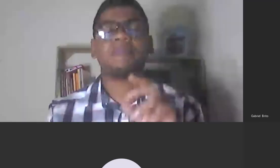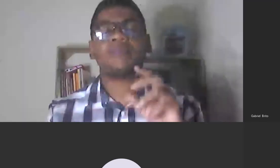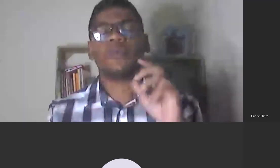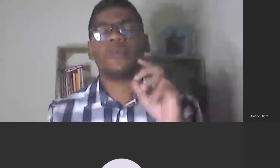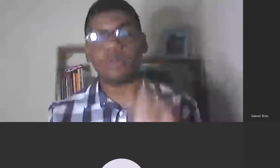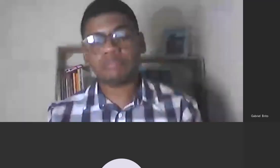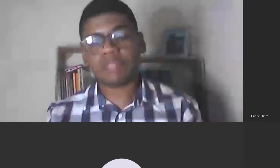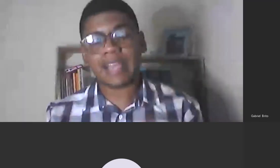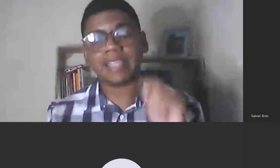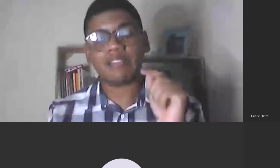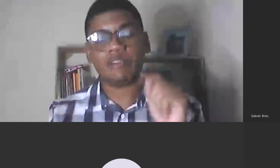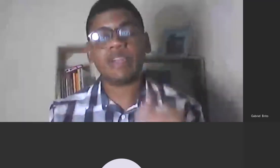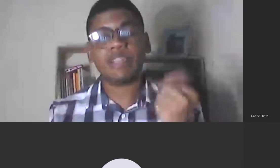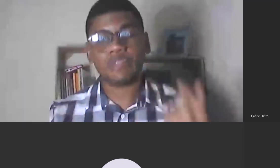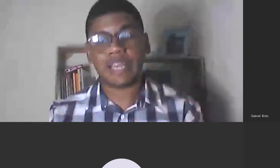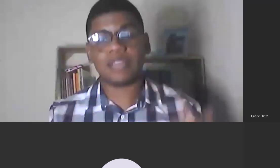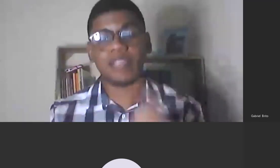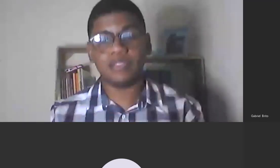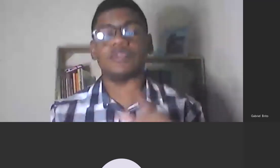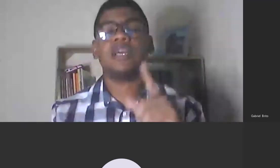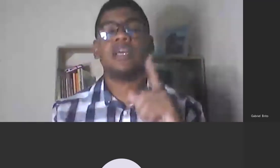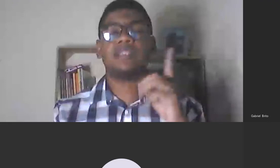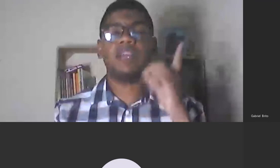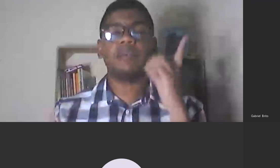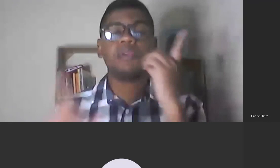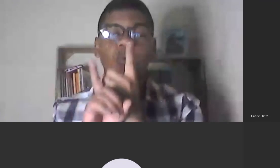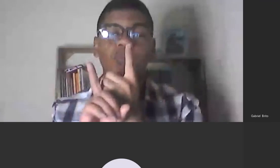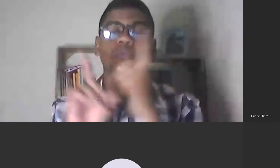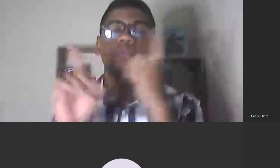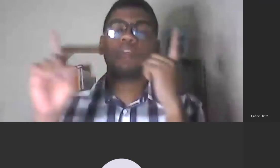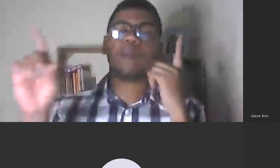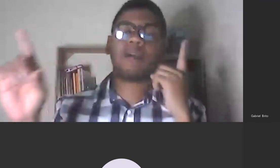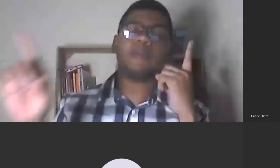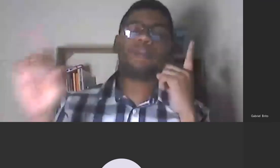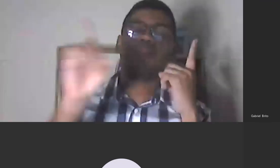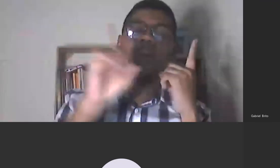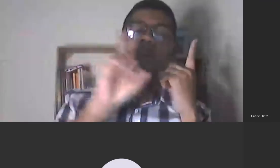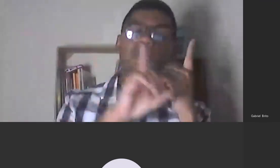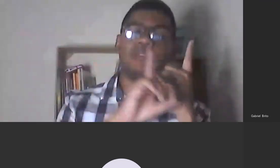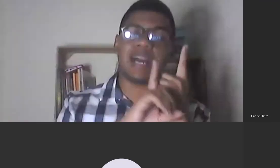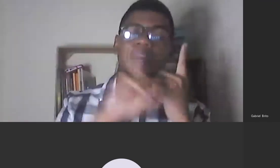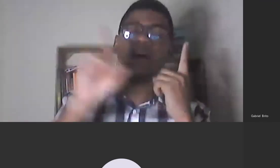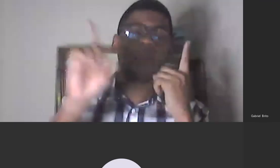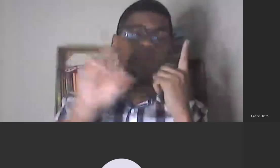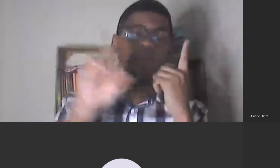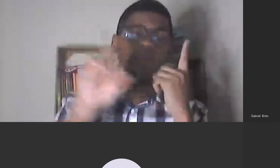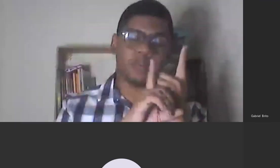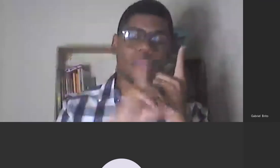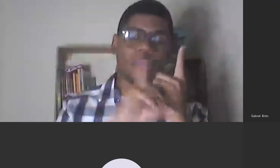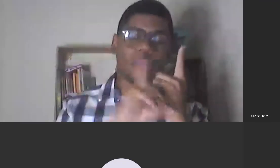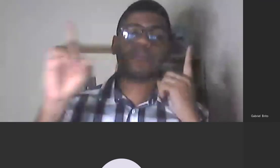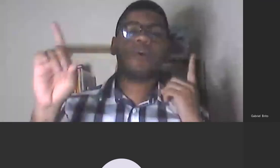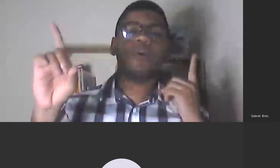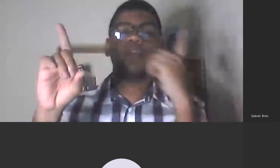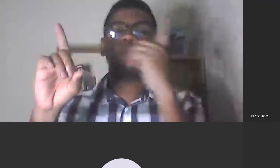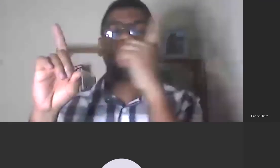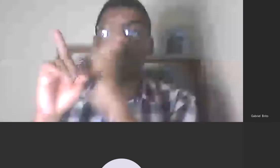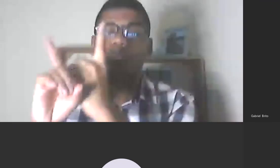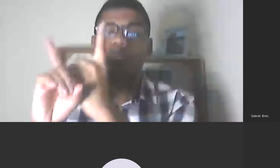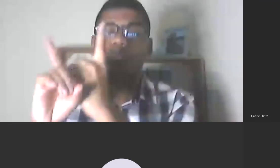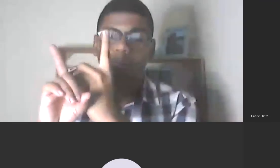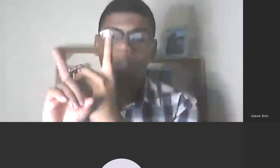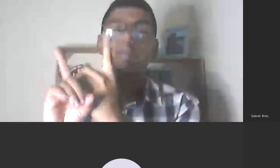quantidade. O encontrar, que estava muito relacionado a isso. Se eu encontro, ou se eu marco que a pessoa vem ao meu lugar, ao meu